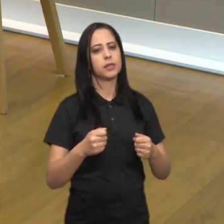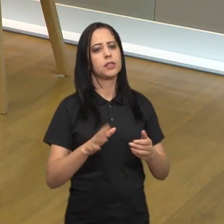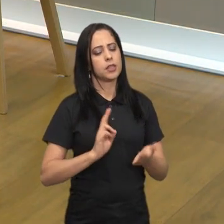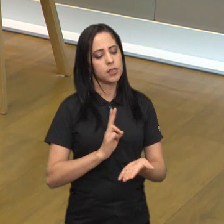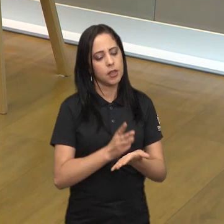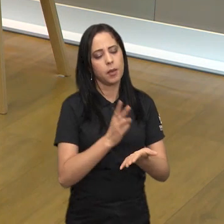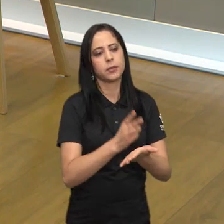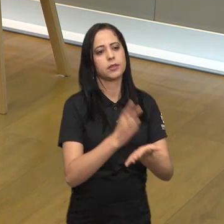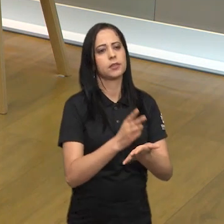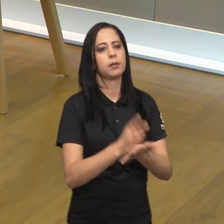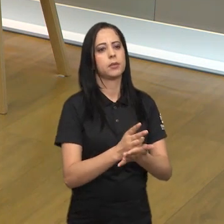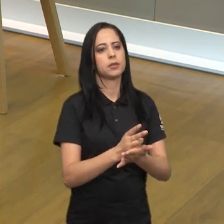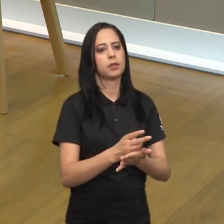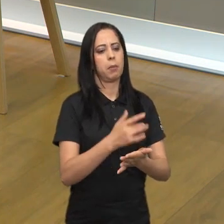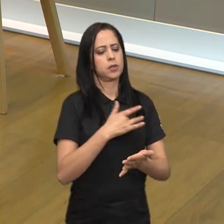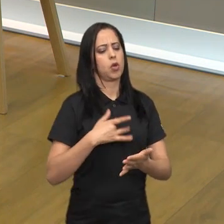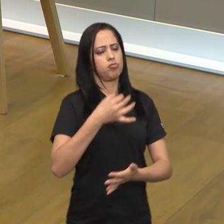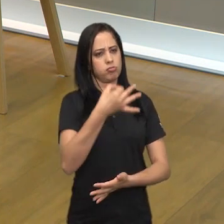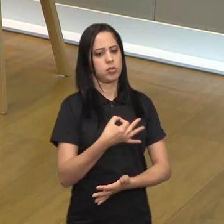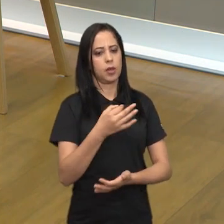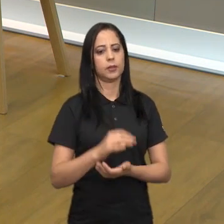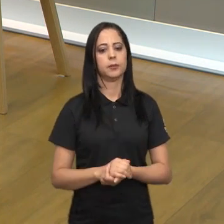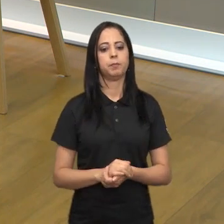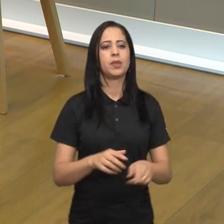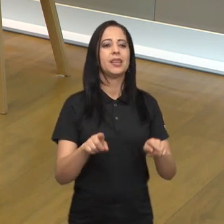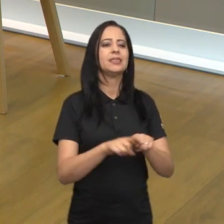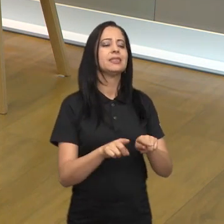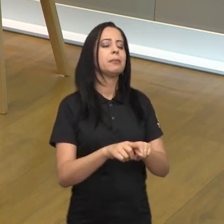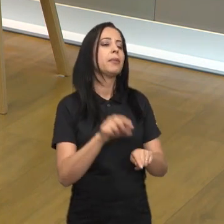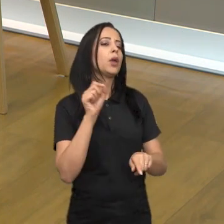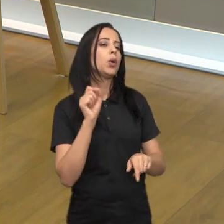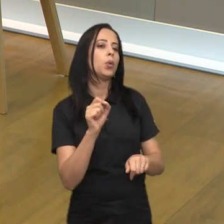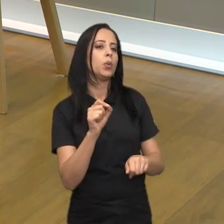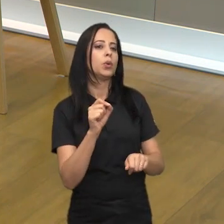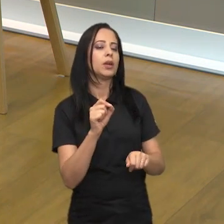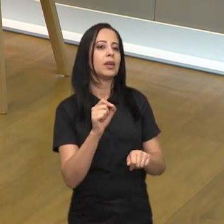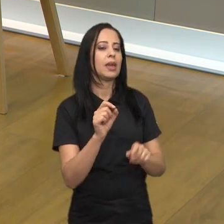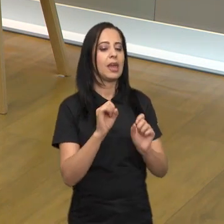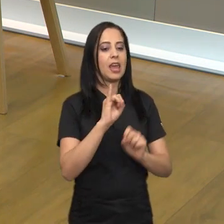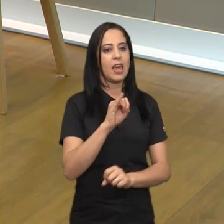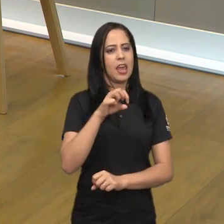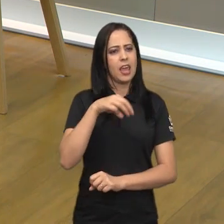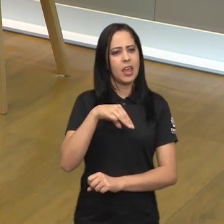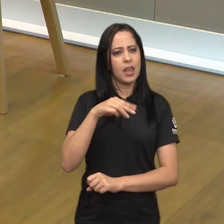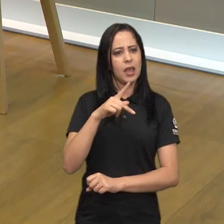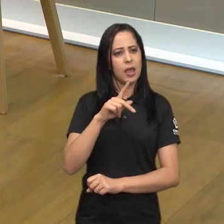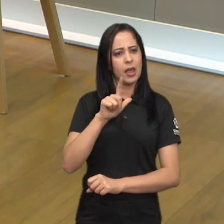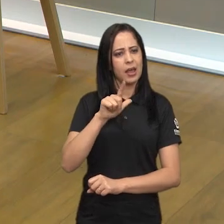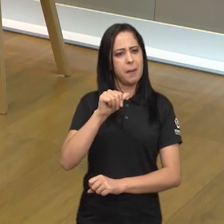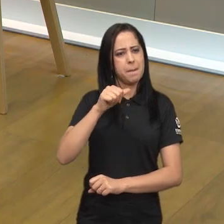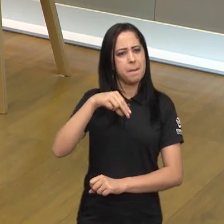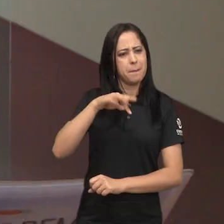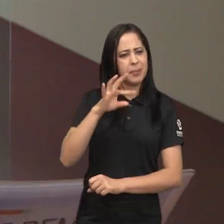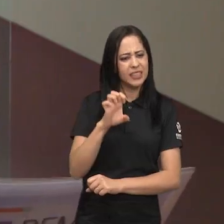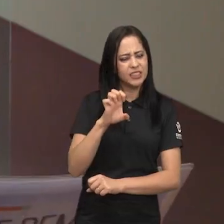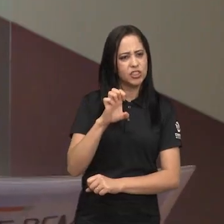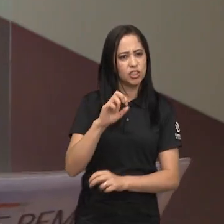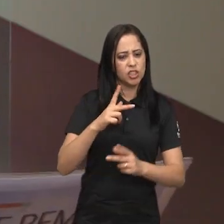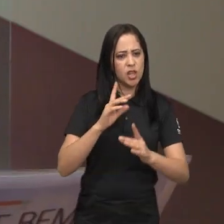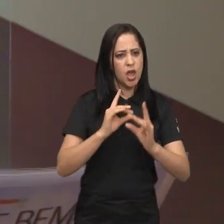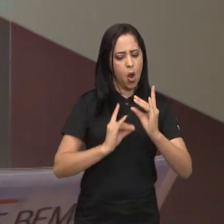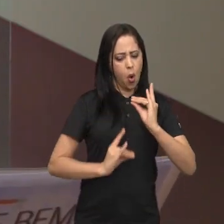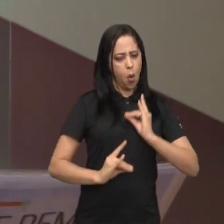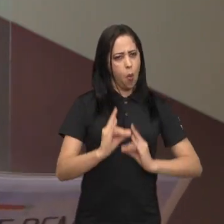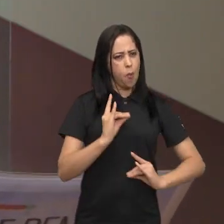da menopausa. A saúde tem que estar em dia sempre. E a gente ouve falar tanto sobre implante hormonal. O que é esse